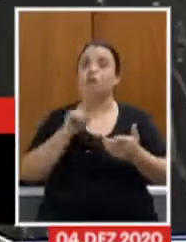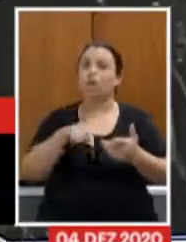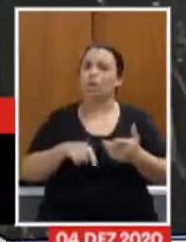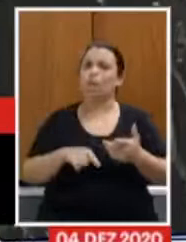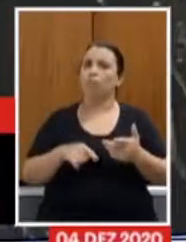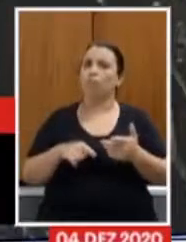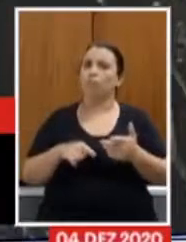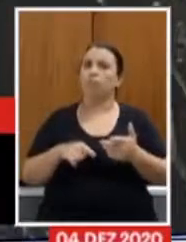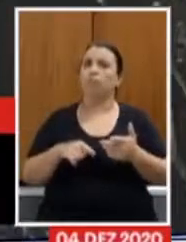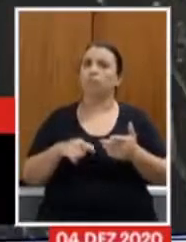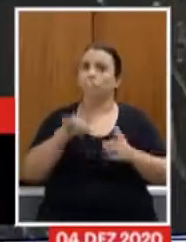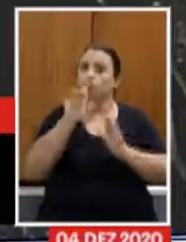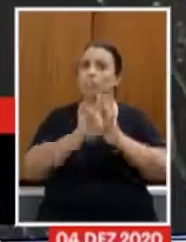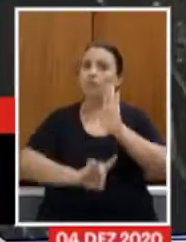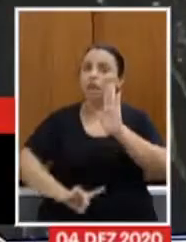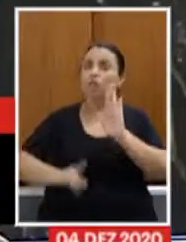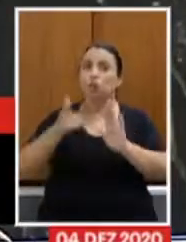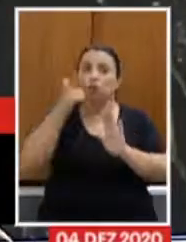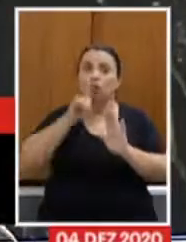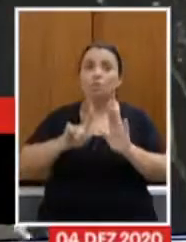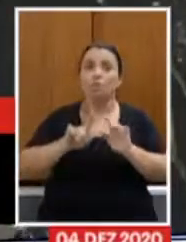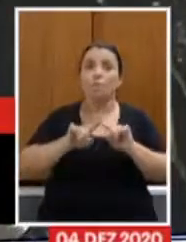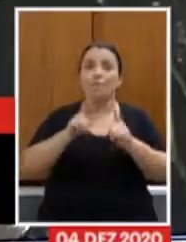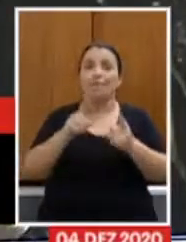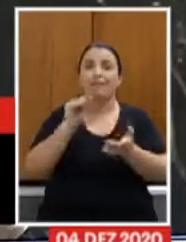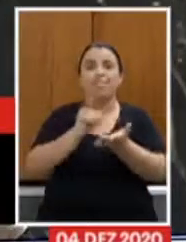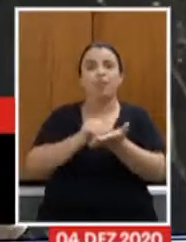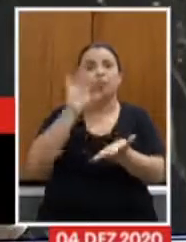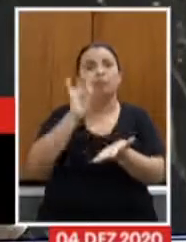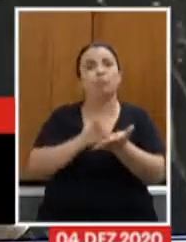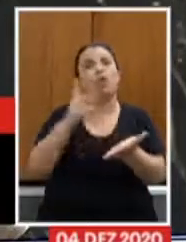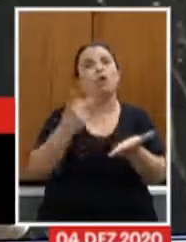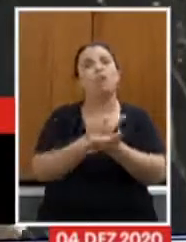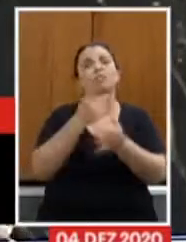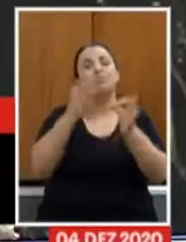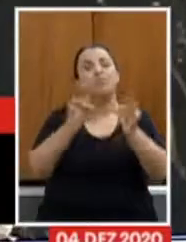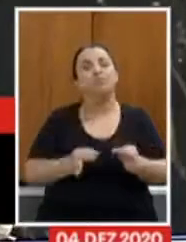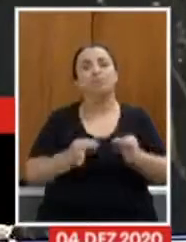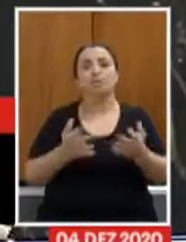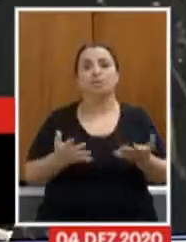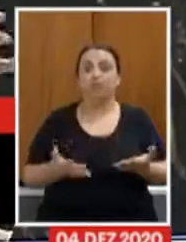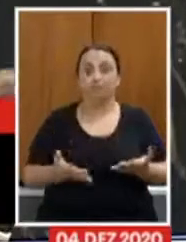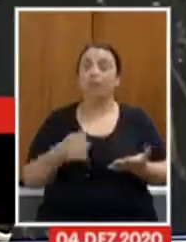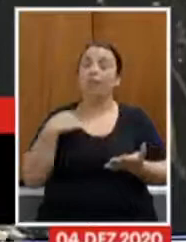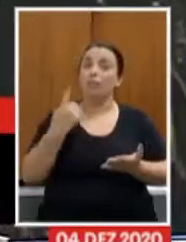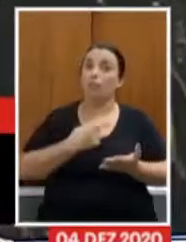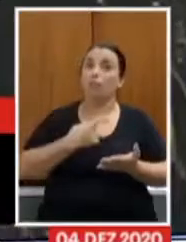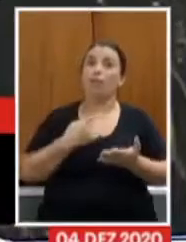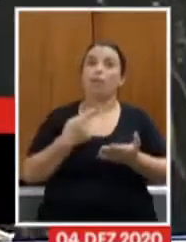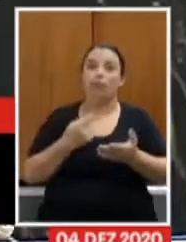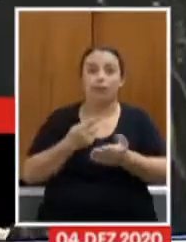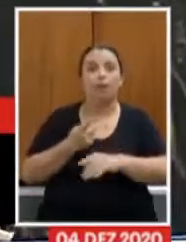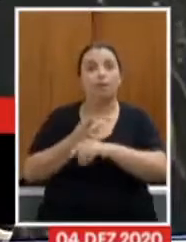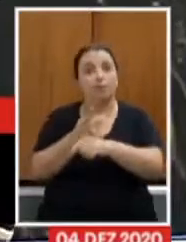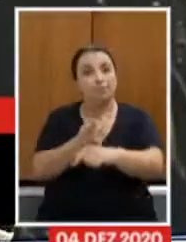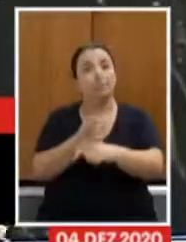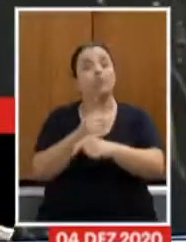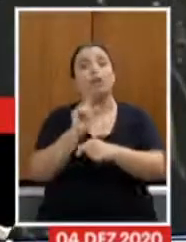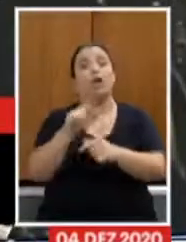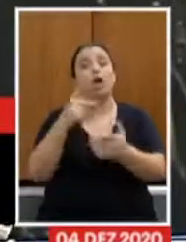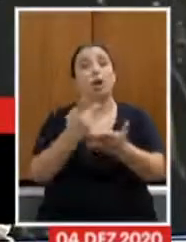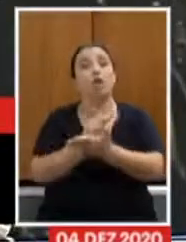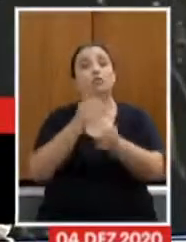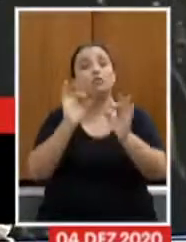não estão sendo contemplados. Então, o que nós buscamos com a emenda 17, na disputa, mais uma vez, do orçamento, é dizer,